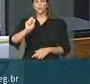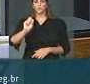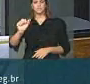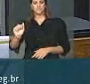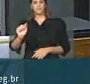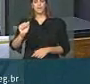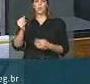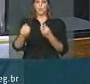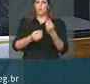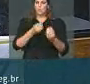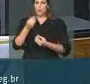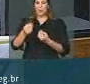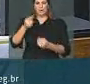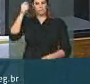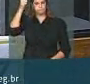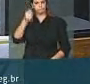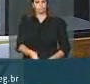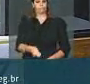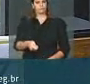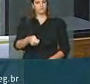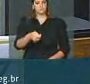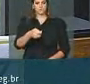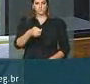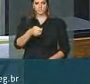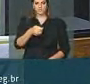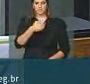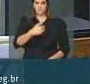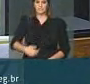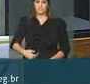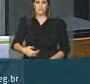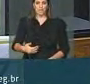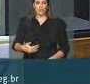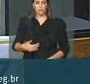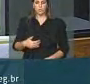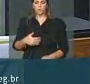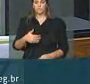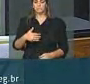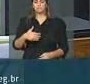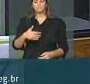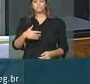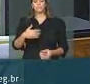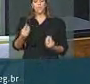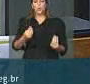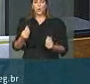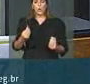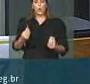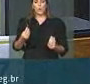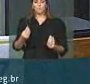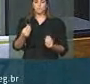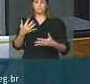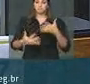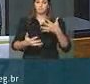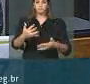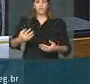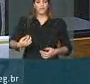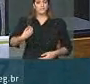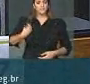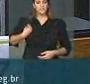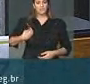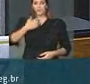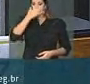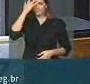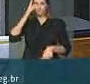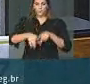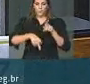peso e a mão forte do Estado na vida do cidadão. A questão da carga tributária